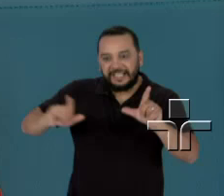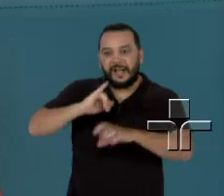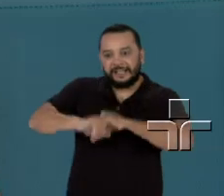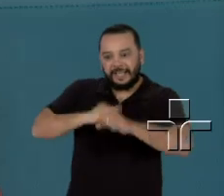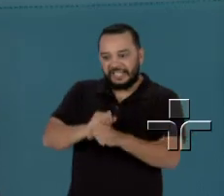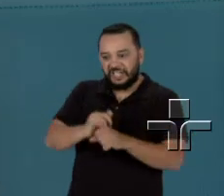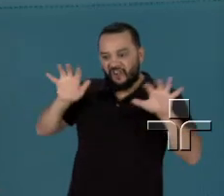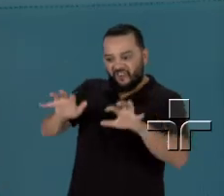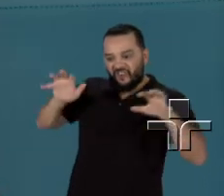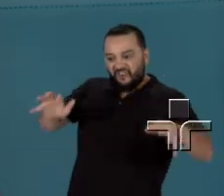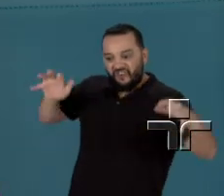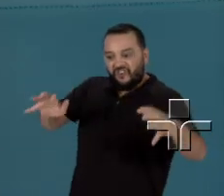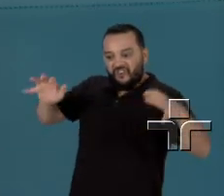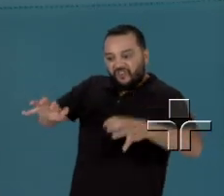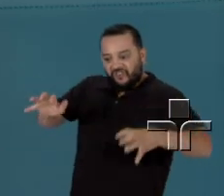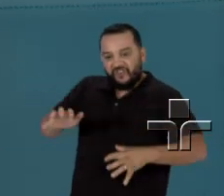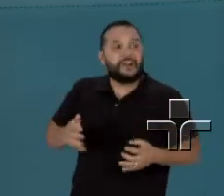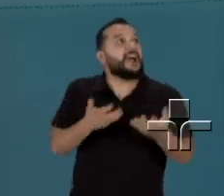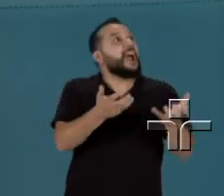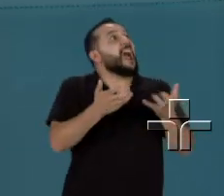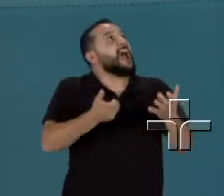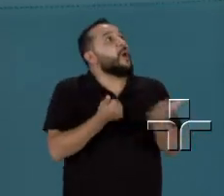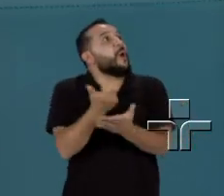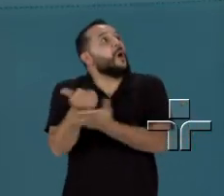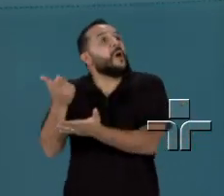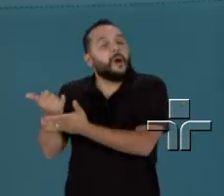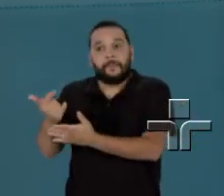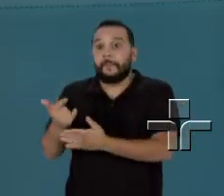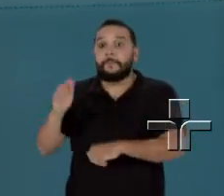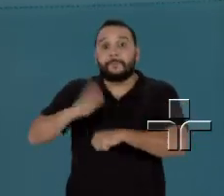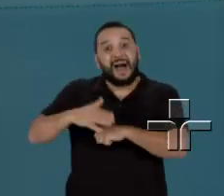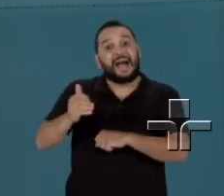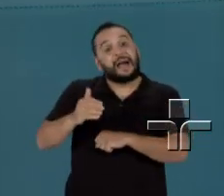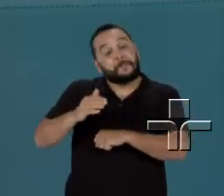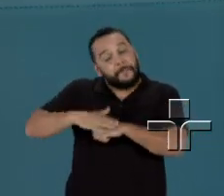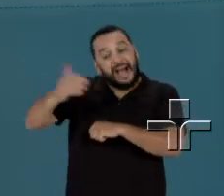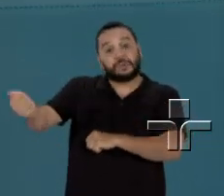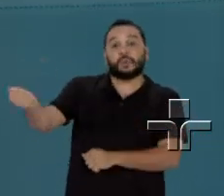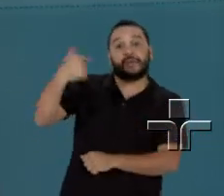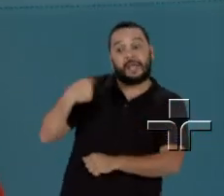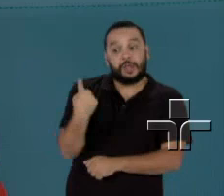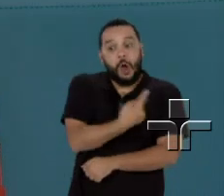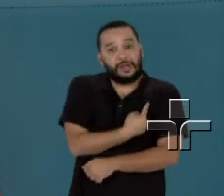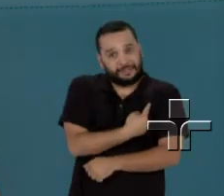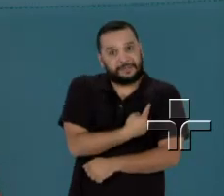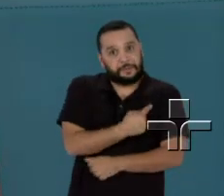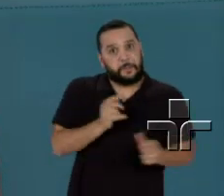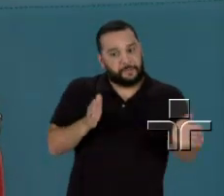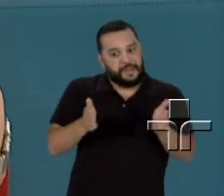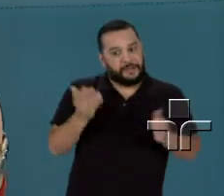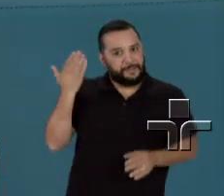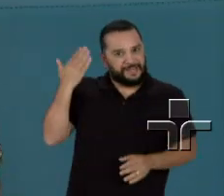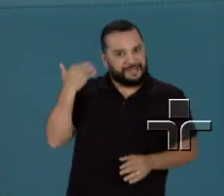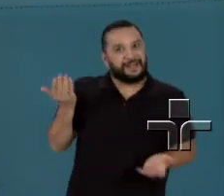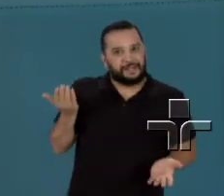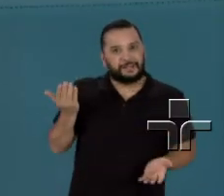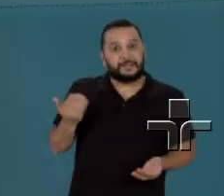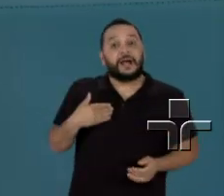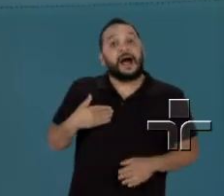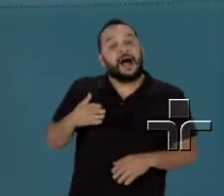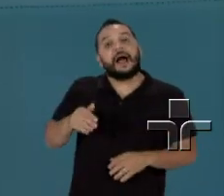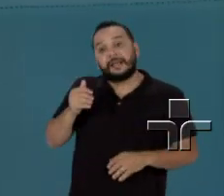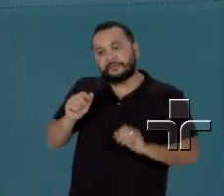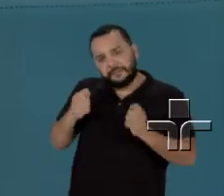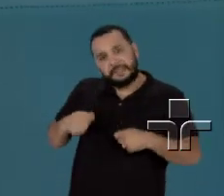pelo consumo do que nós fomos na nossa época né então às vezes a mãe o pai não quer ficar falando não toda